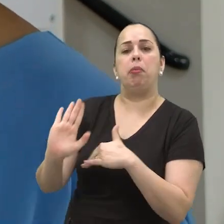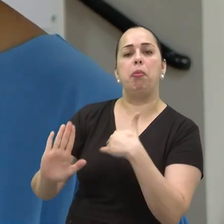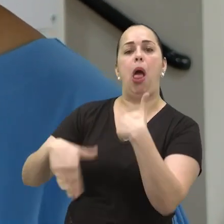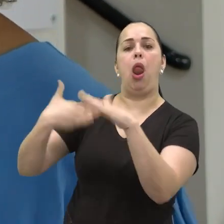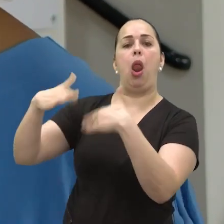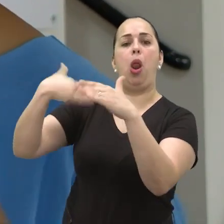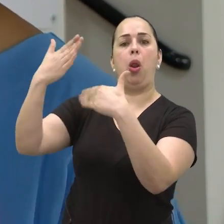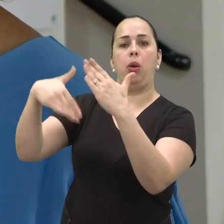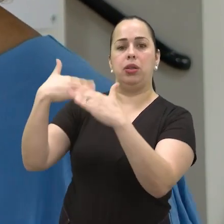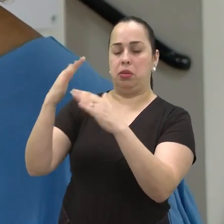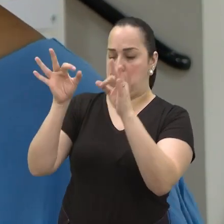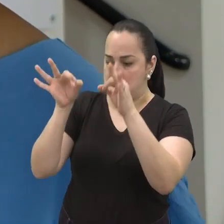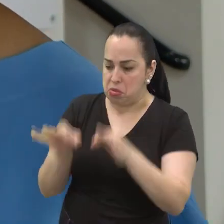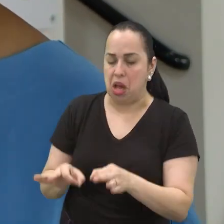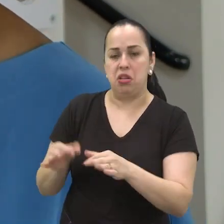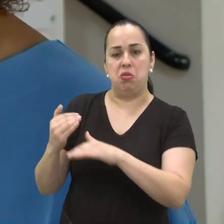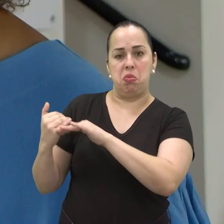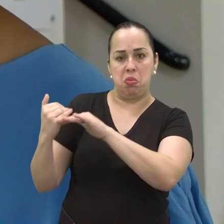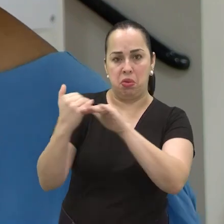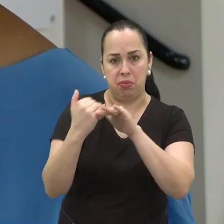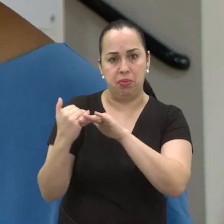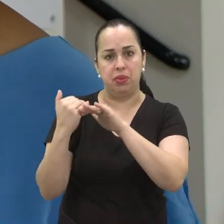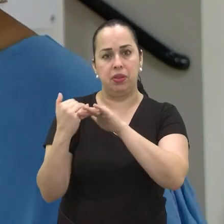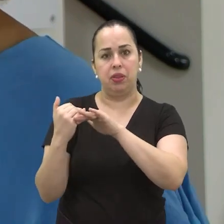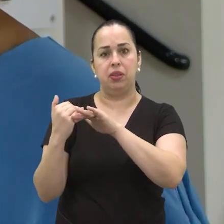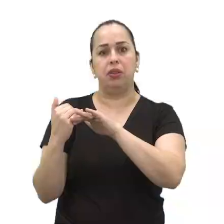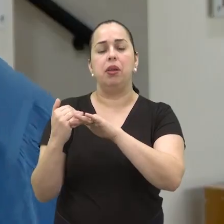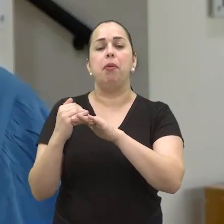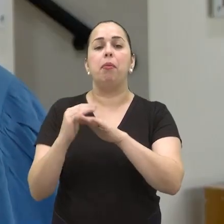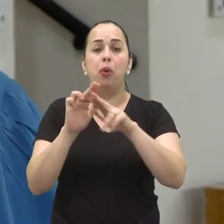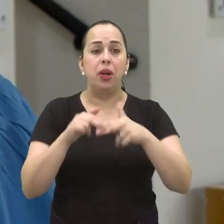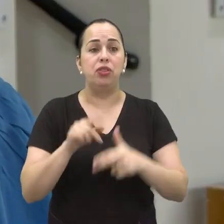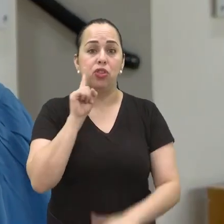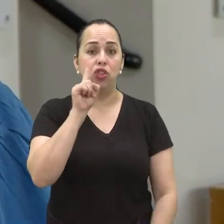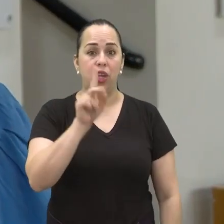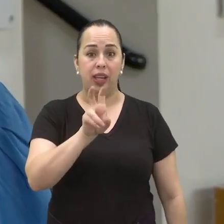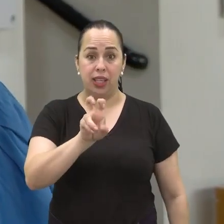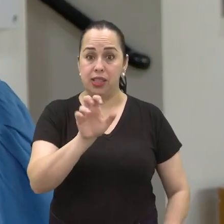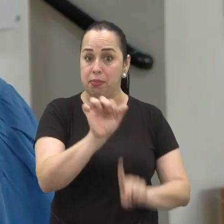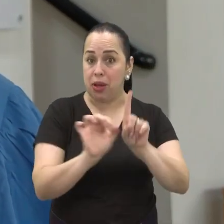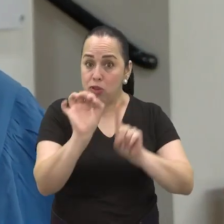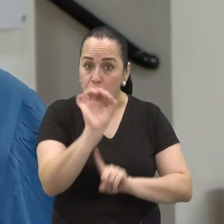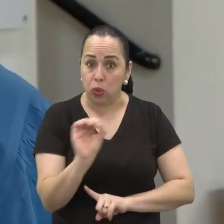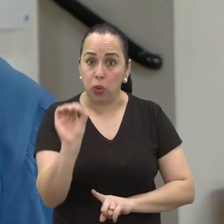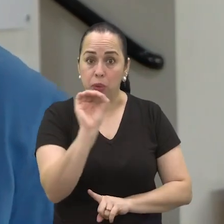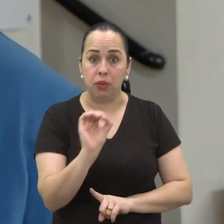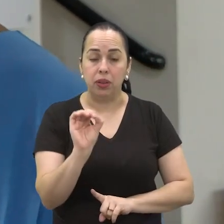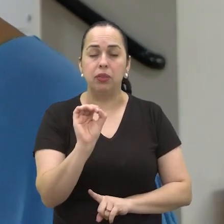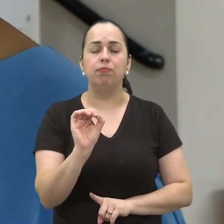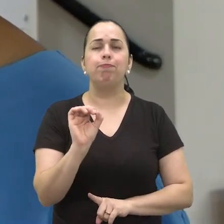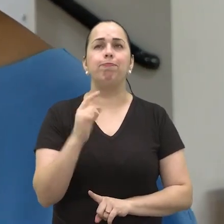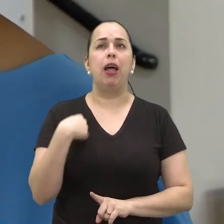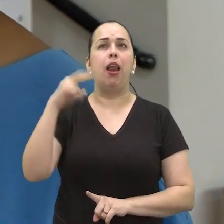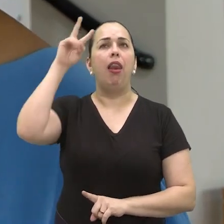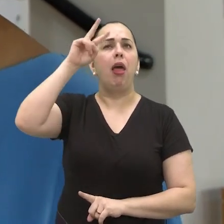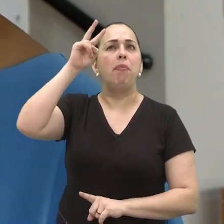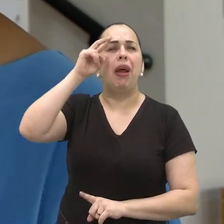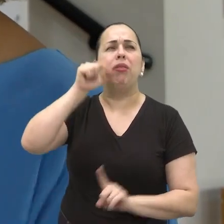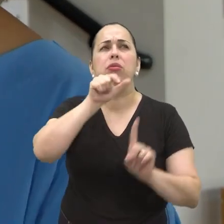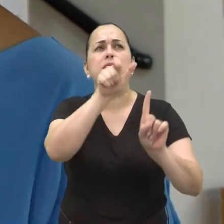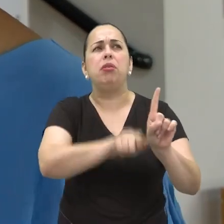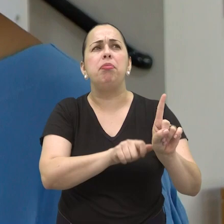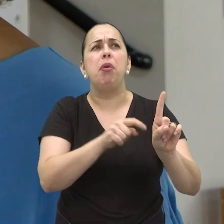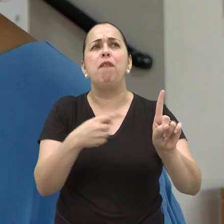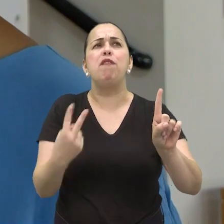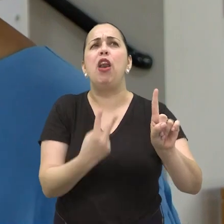colaborar com a construção da sociedade mais justa, mais igualitária. Se pensar no dia 15, agora de outubro, como qual é